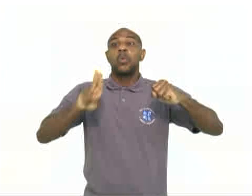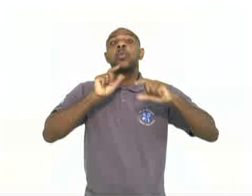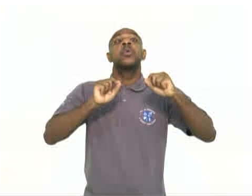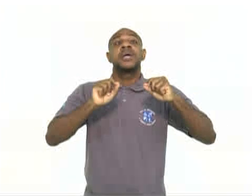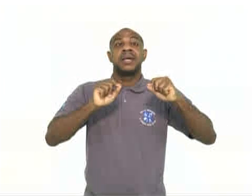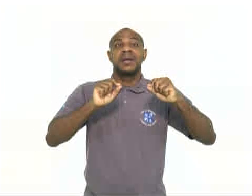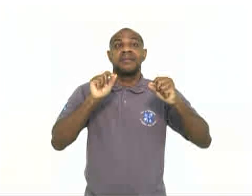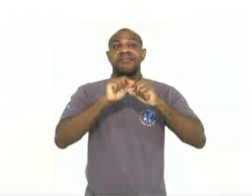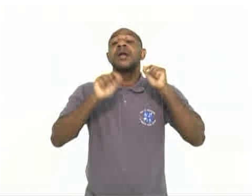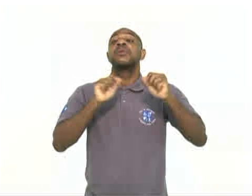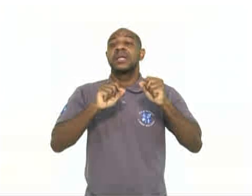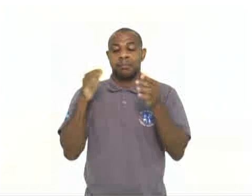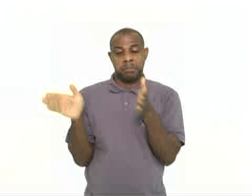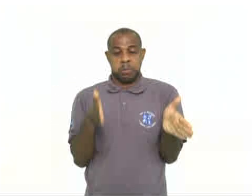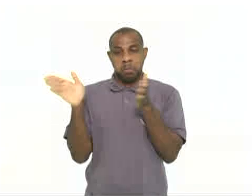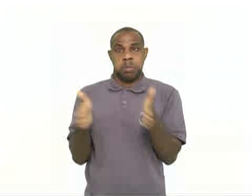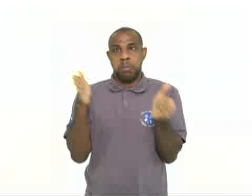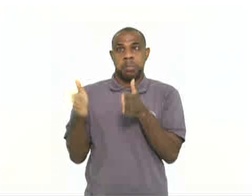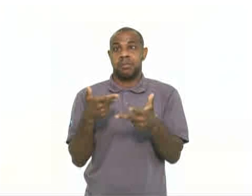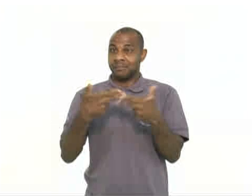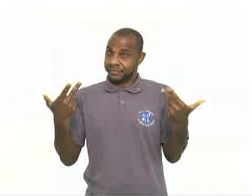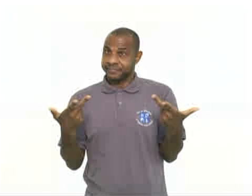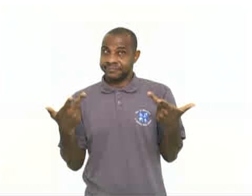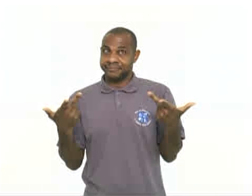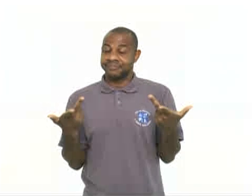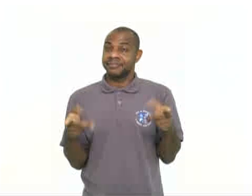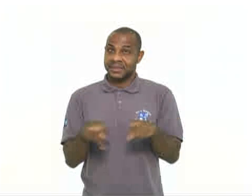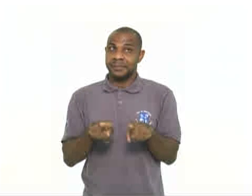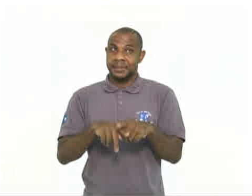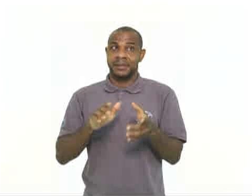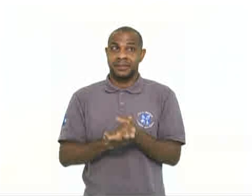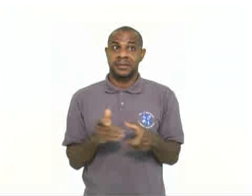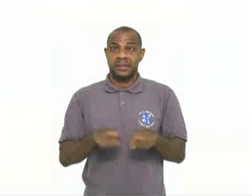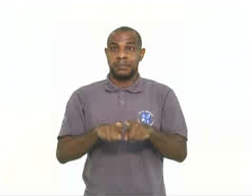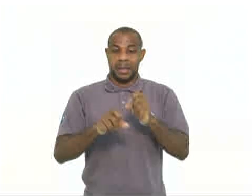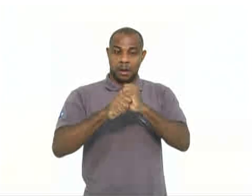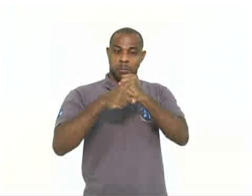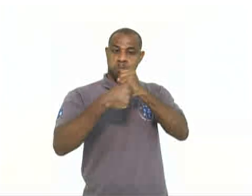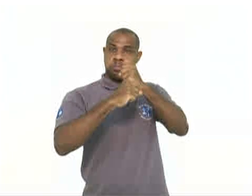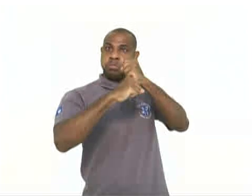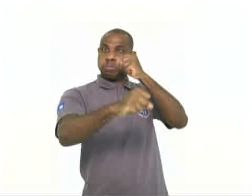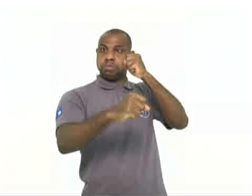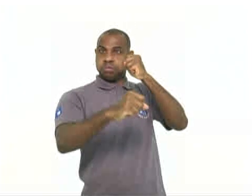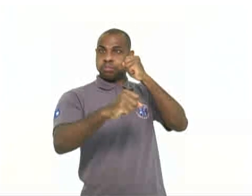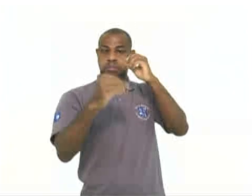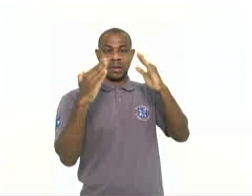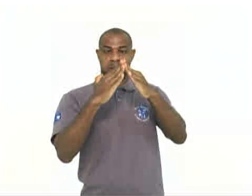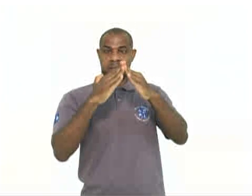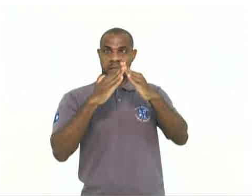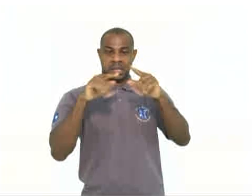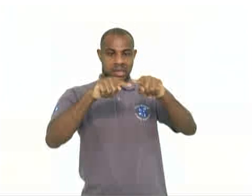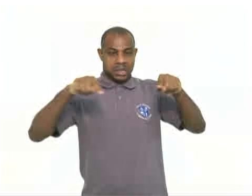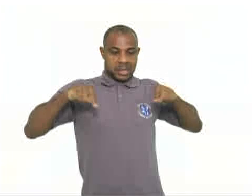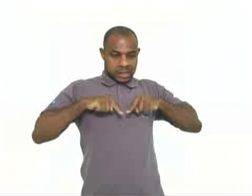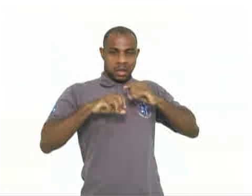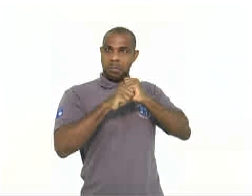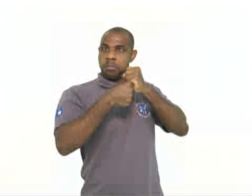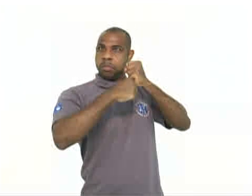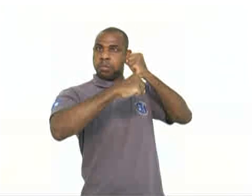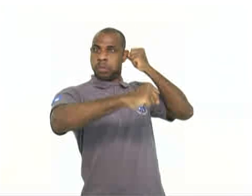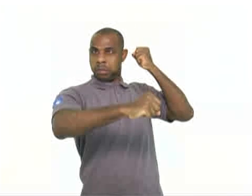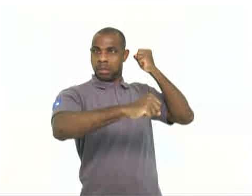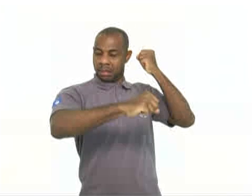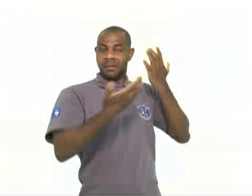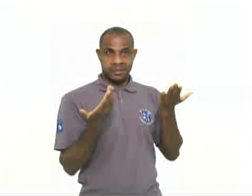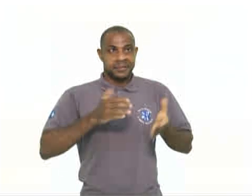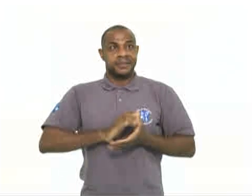produzir mercadorias e costumam ocupar extensos galpões e edificações. Geralmente elas são grandes